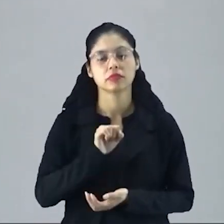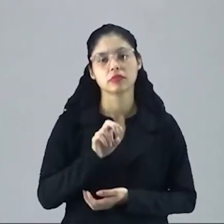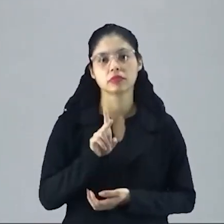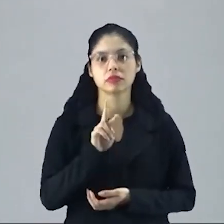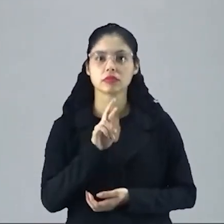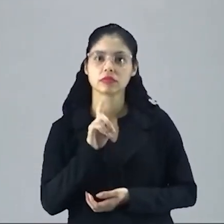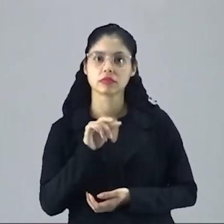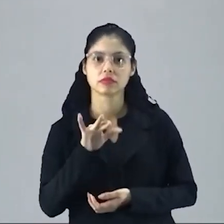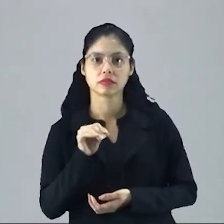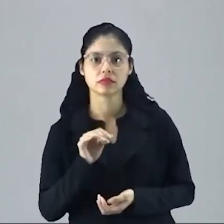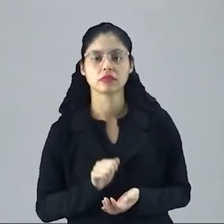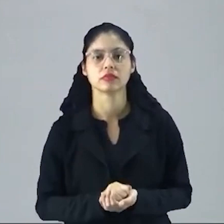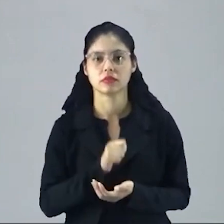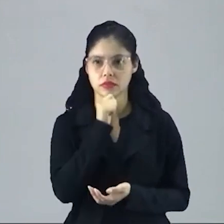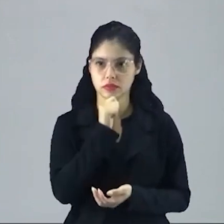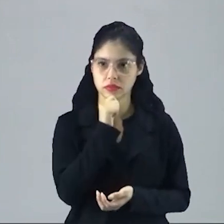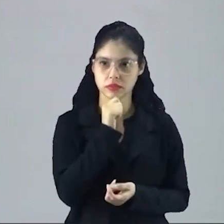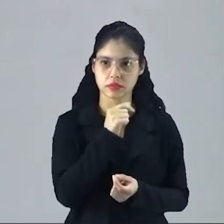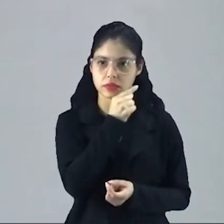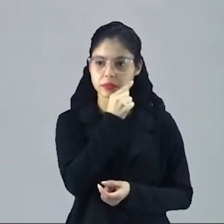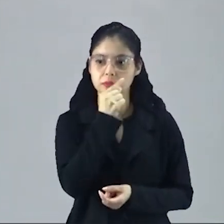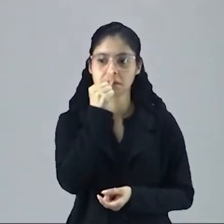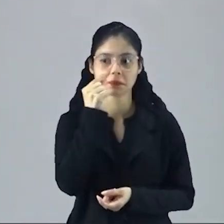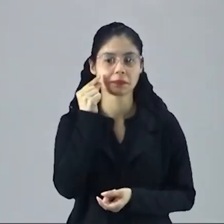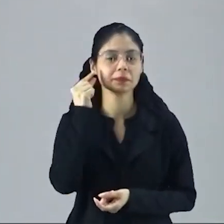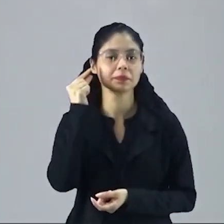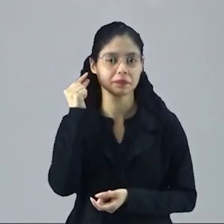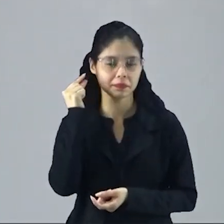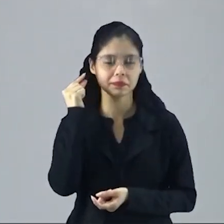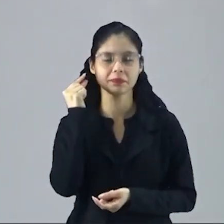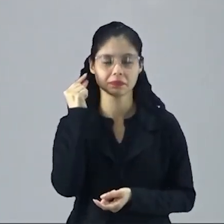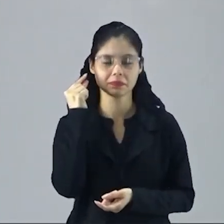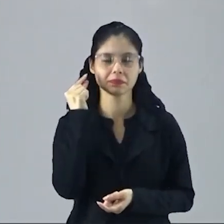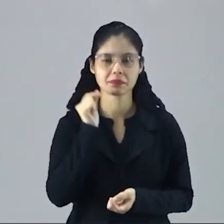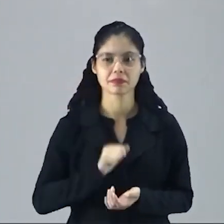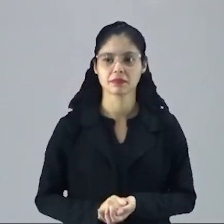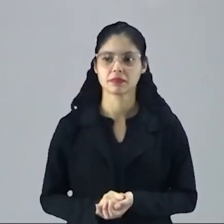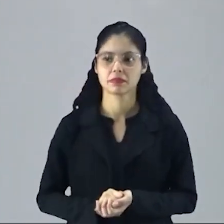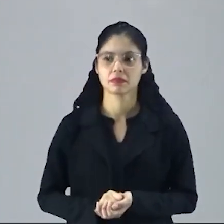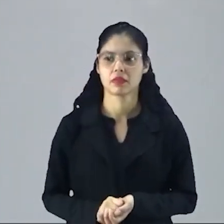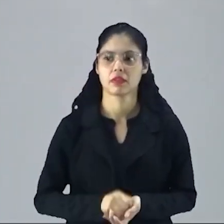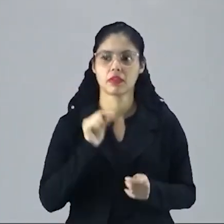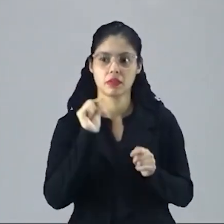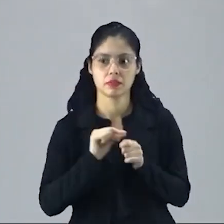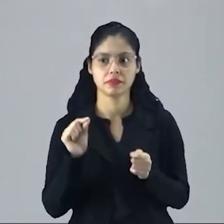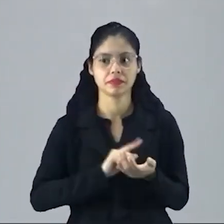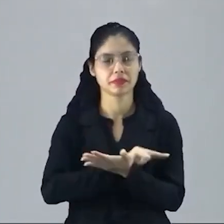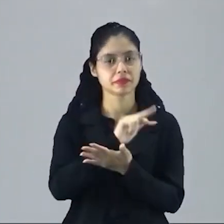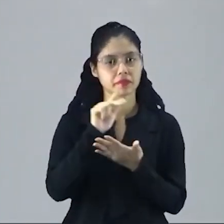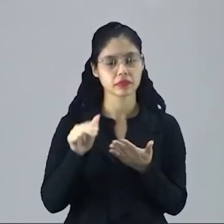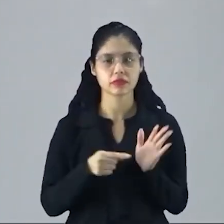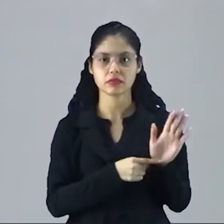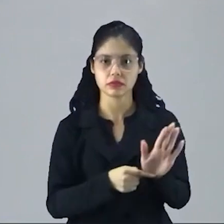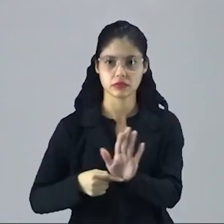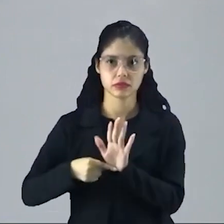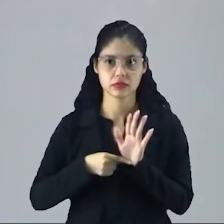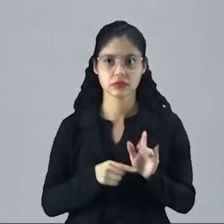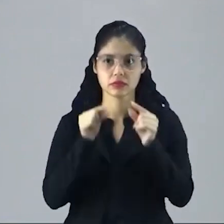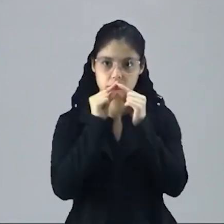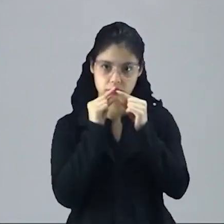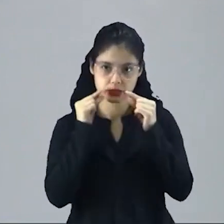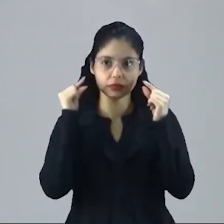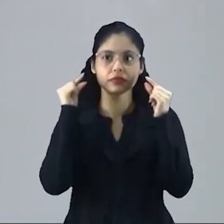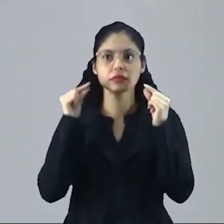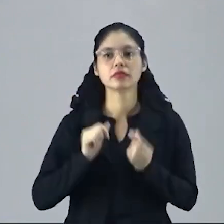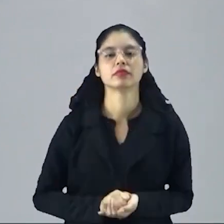surrealismo. Ele é marcado pelos bigodes, né? Ele tinha uns bigodezinhos fininhos E ele fez várias obras mostrando esses